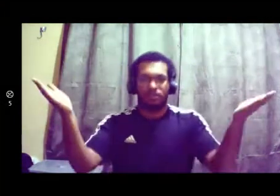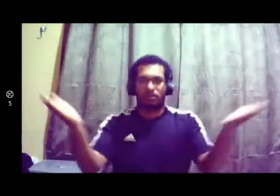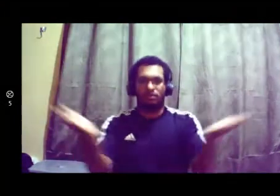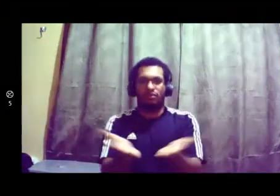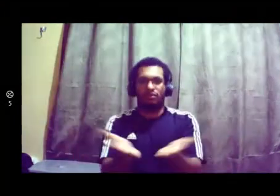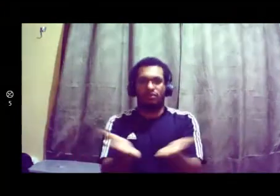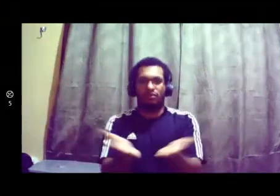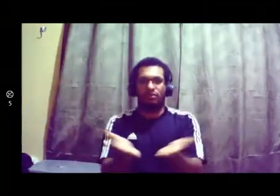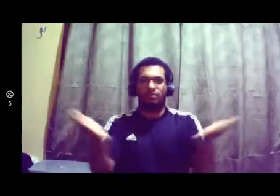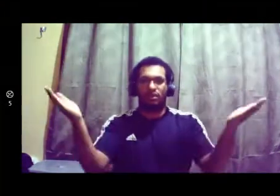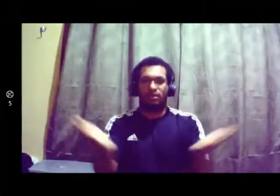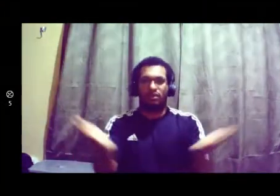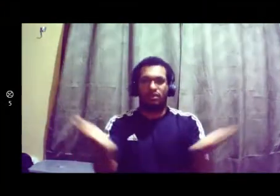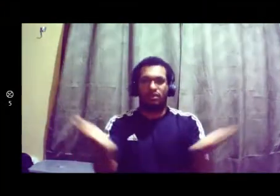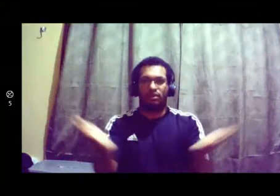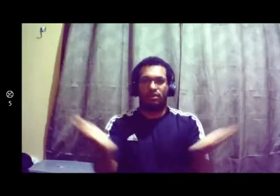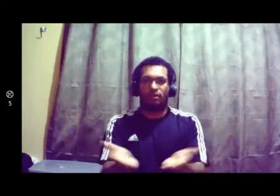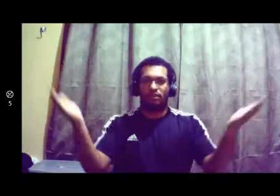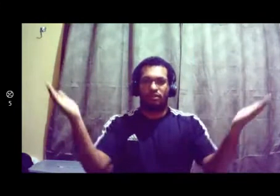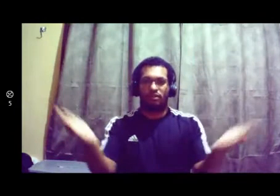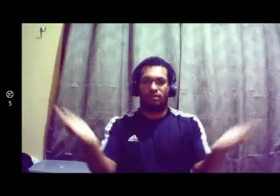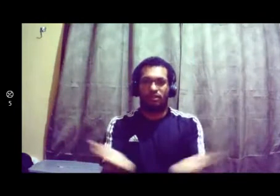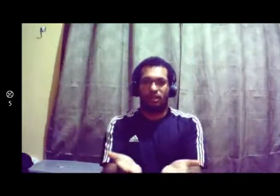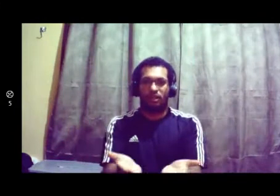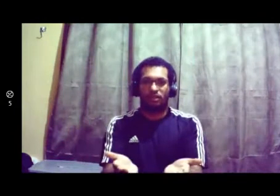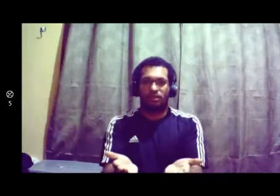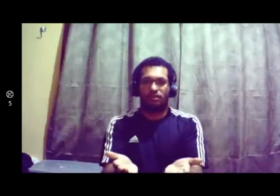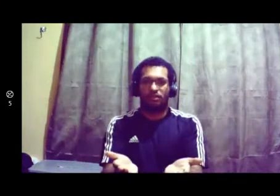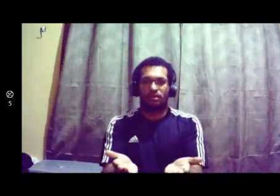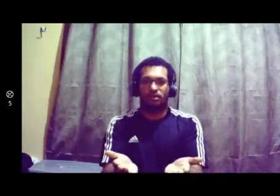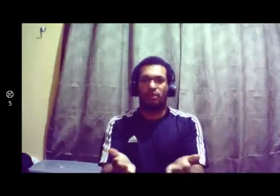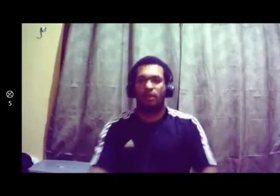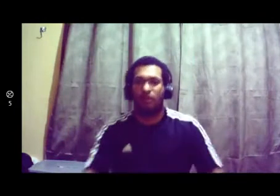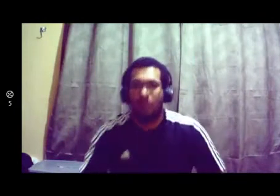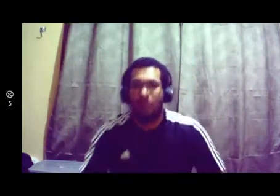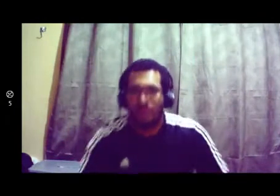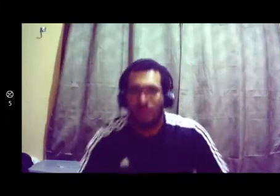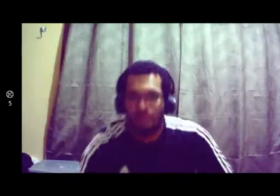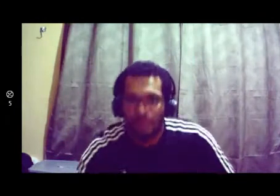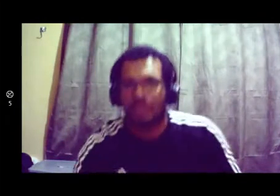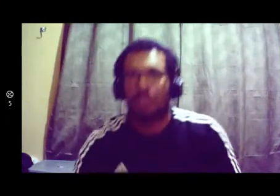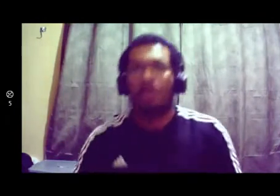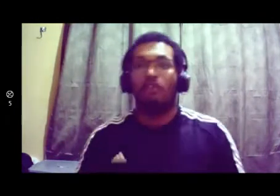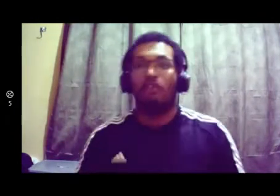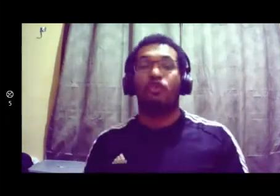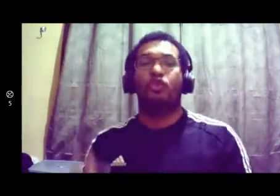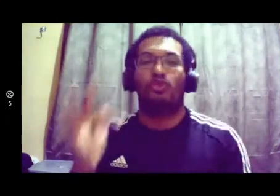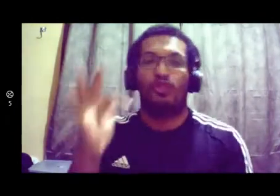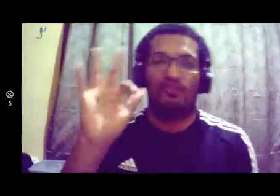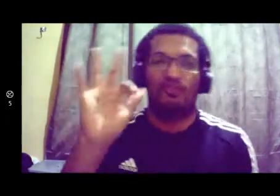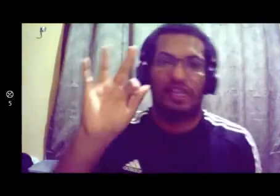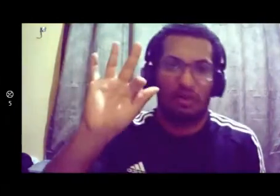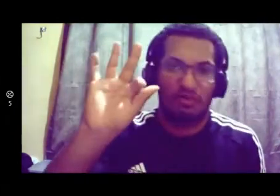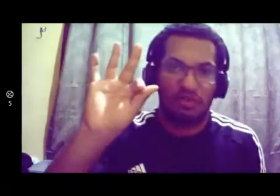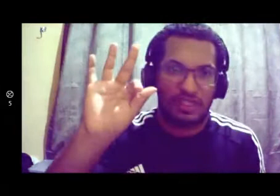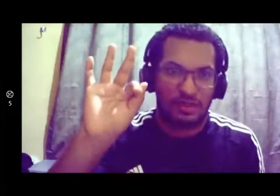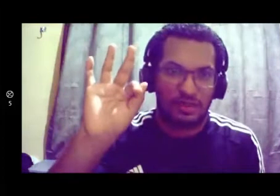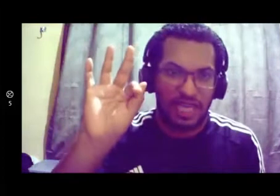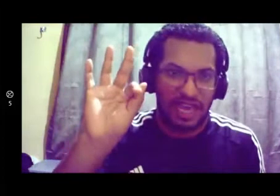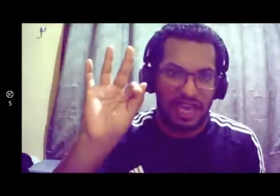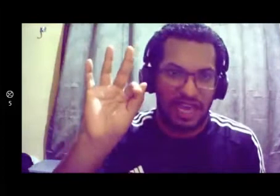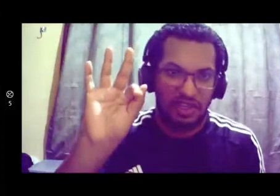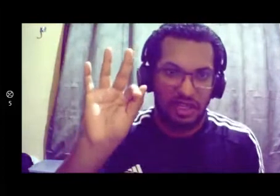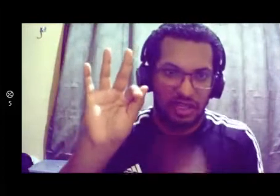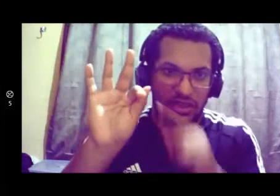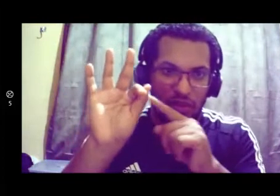assim. 1, 2, 3. Tá bom? Presente. Futuro, você faz a configuração